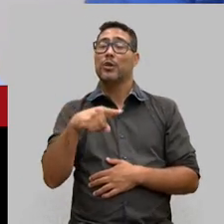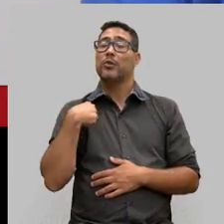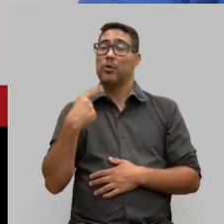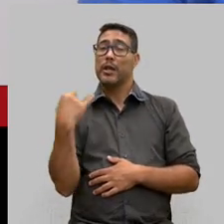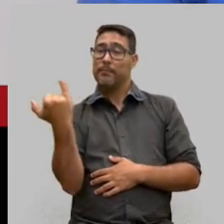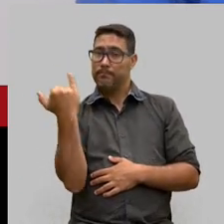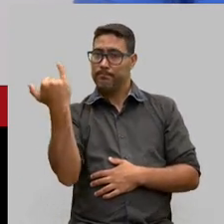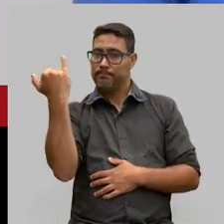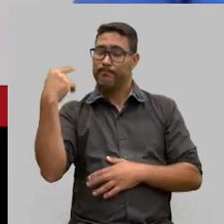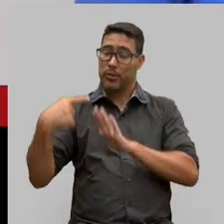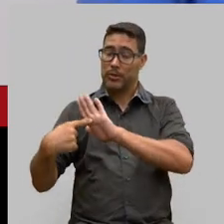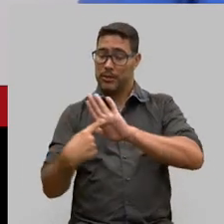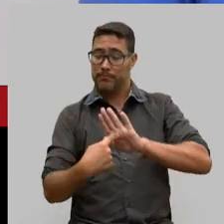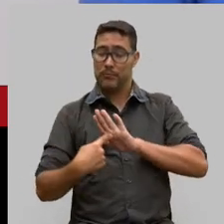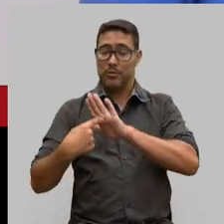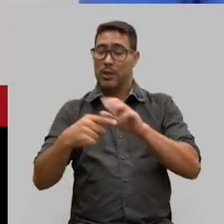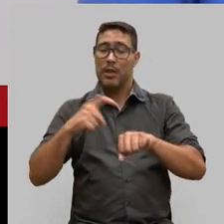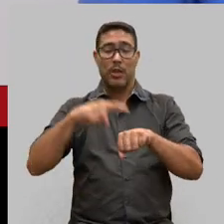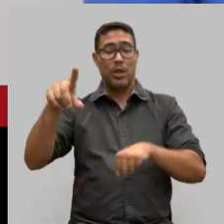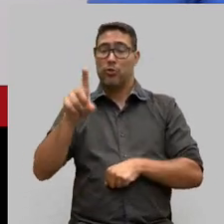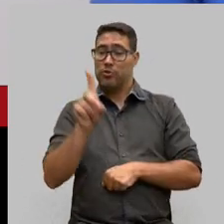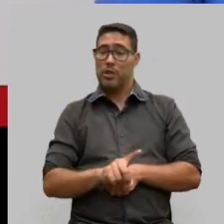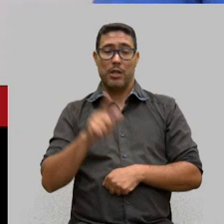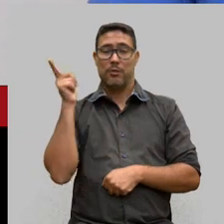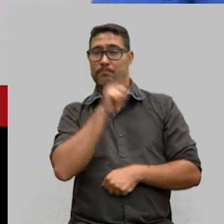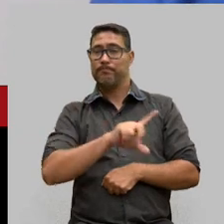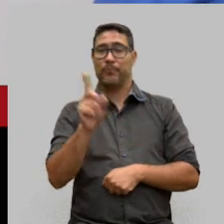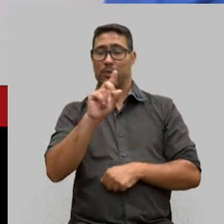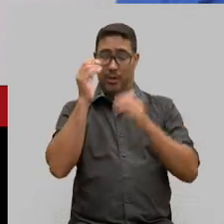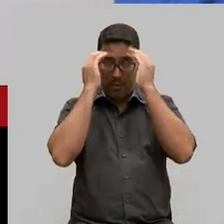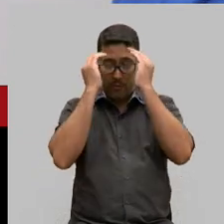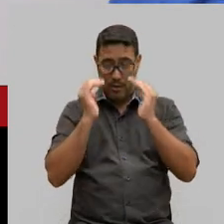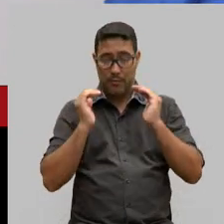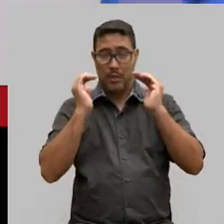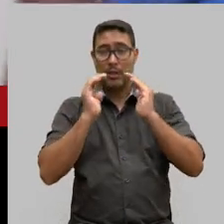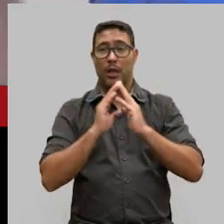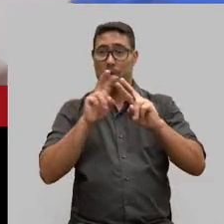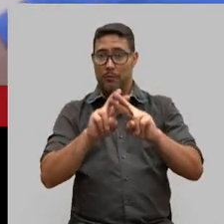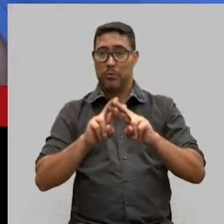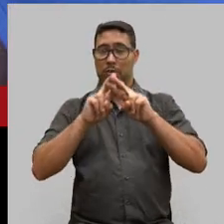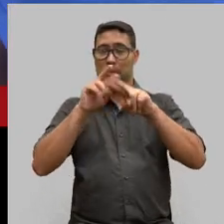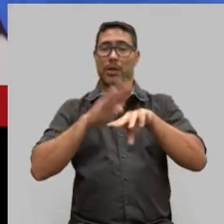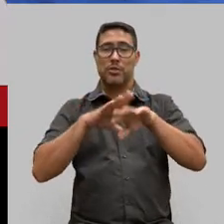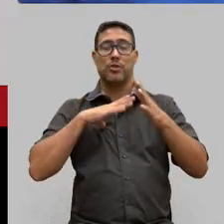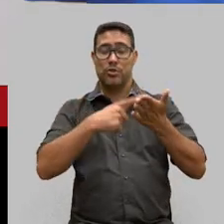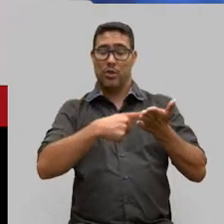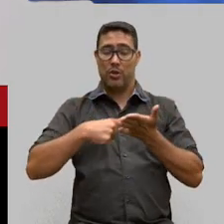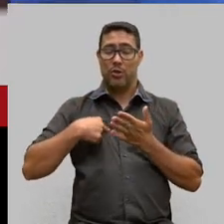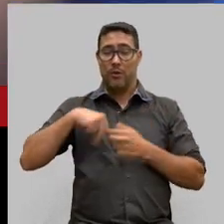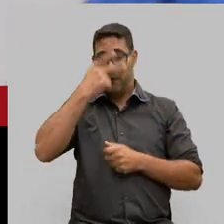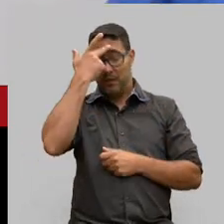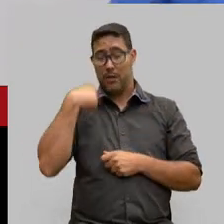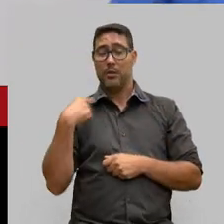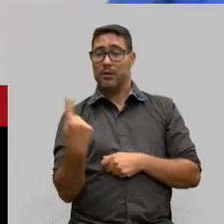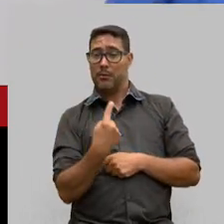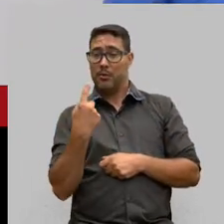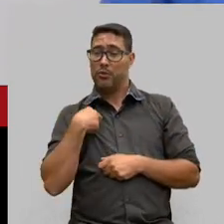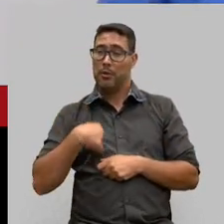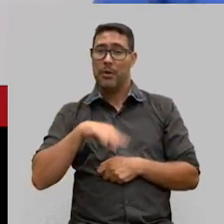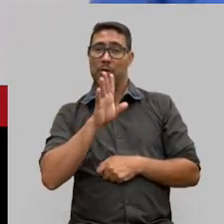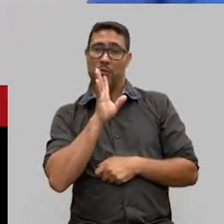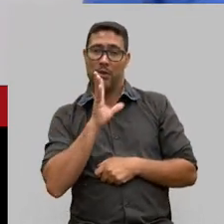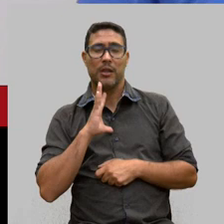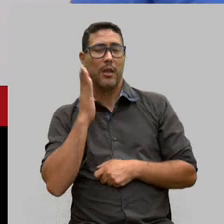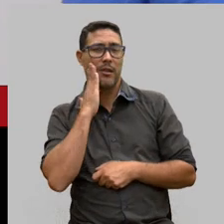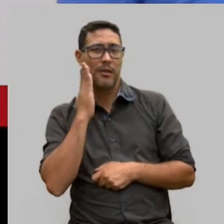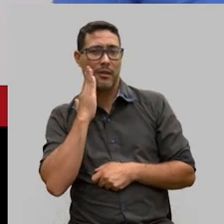acessá-la quando direito não é garantido não é respeitado tá então por isso que a gente convida essas instituições para vocês conhecerem e saber o papel